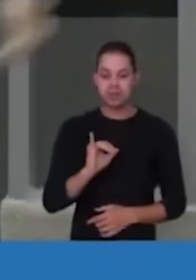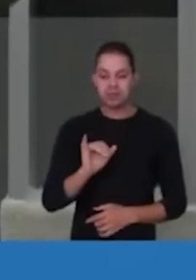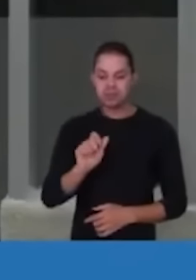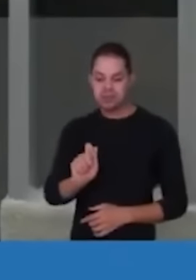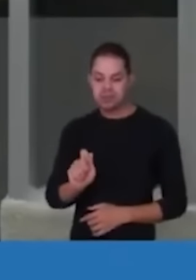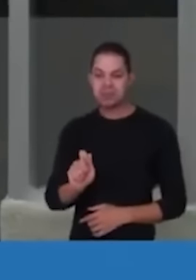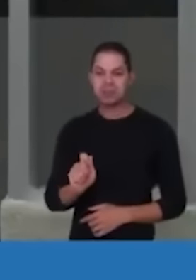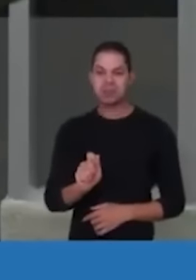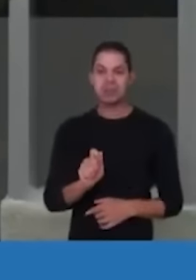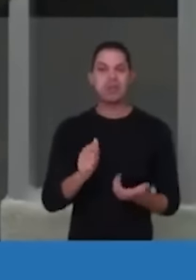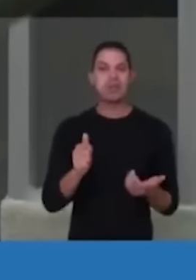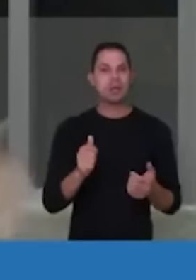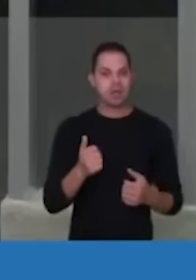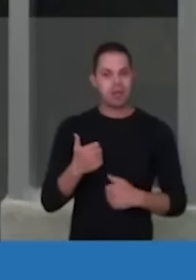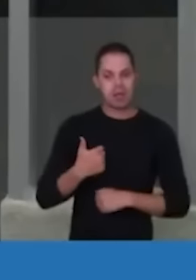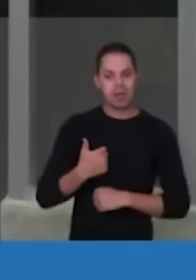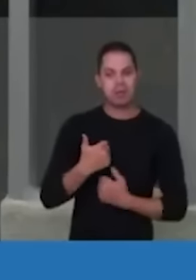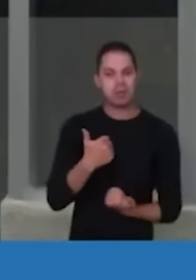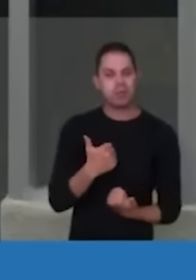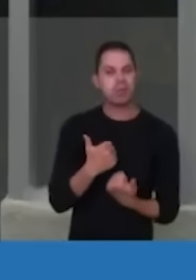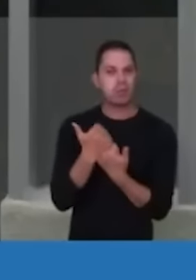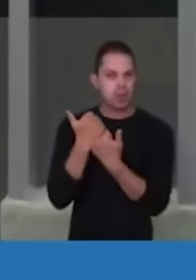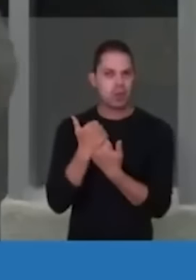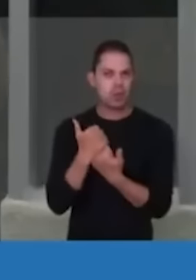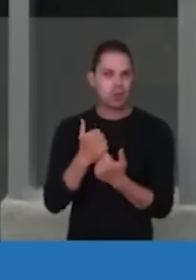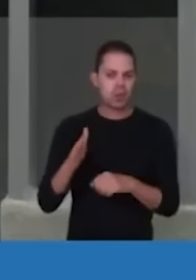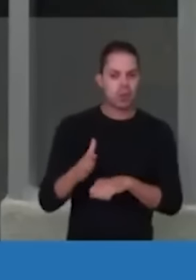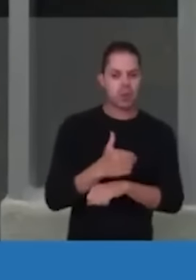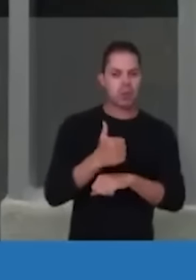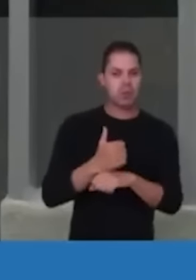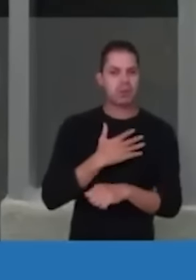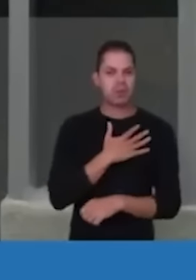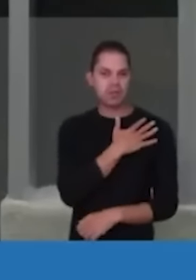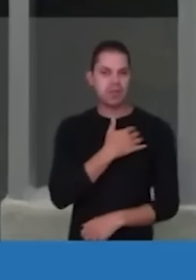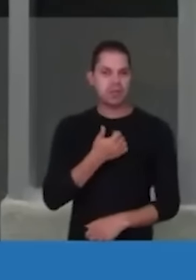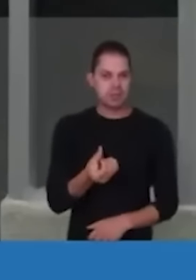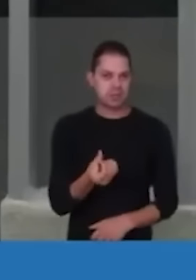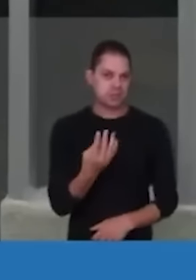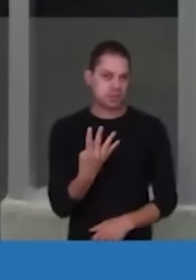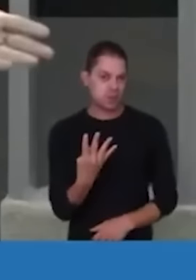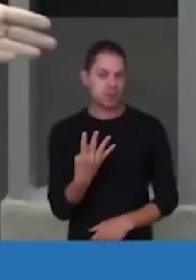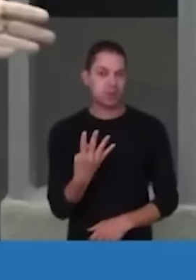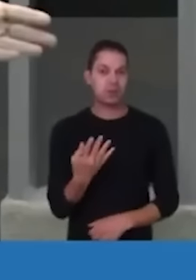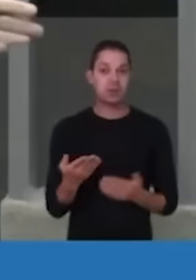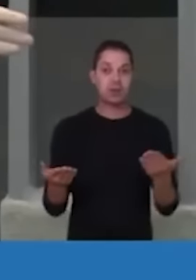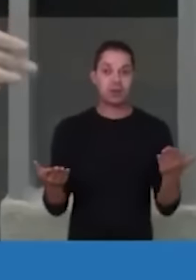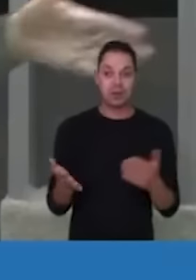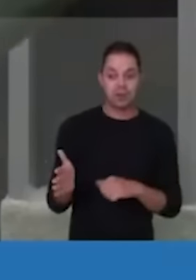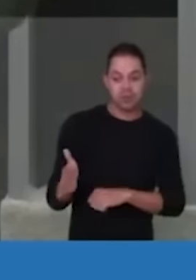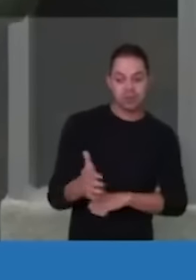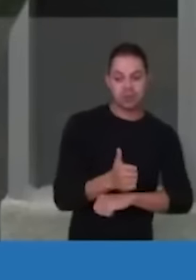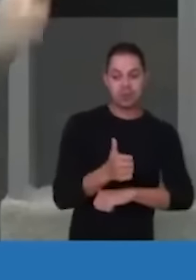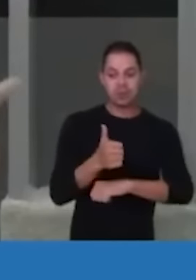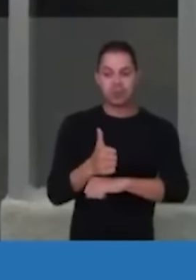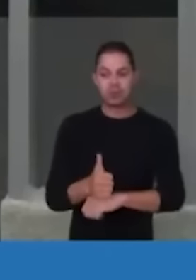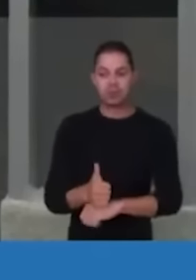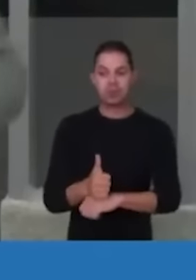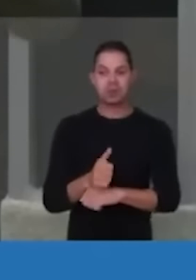escondeu o seu apoio ao golpe militar de 64 e agora nós tivemos esse golpe de novo tipo chamado